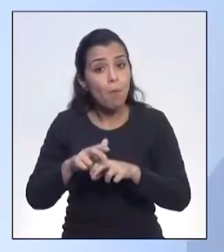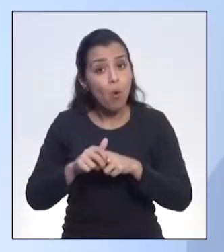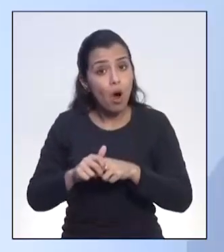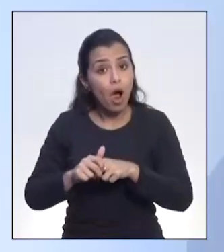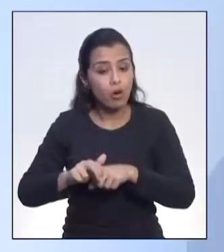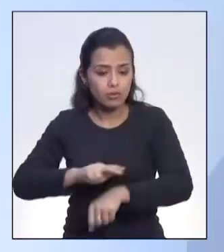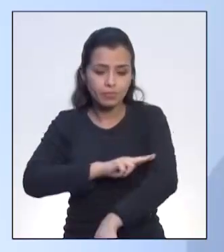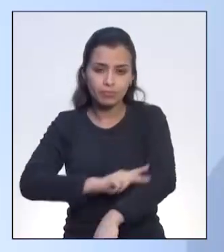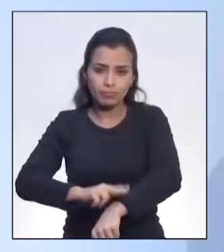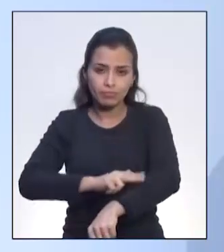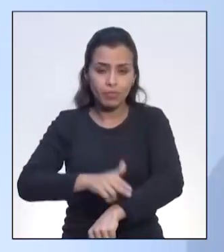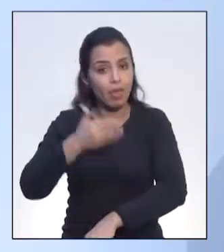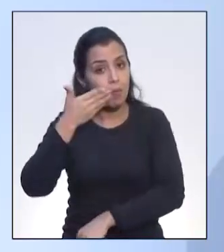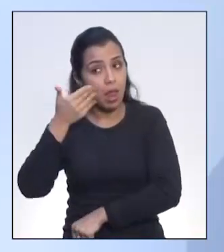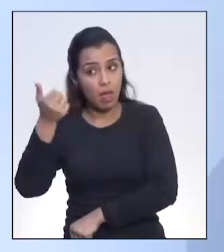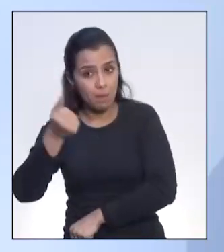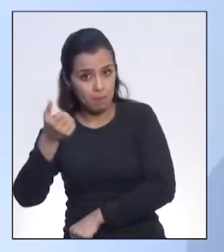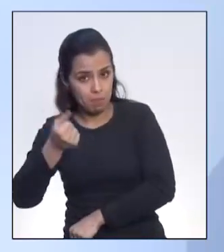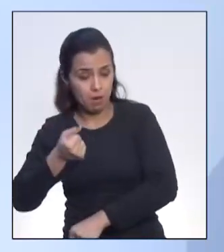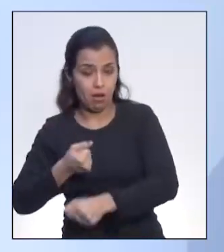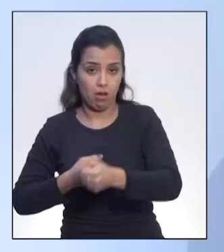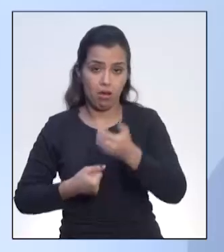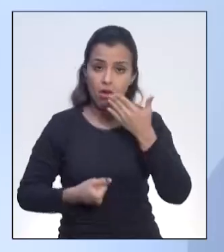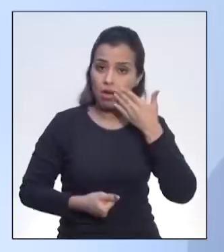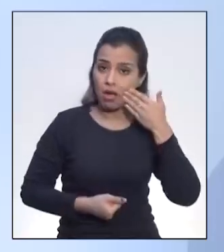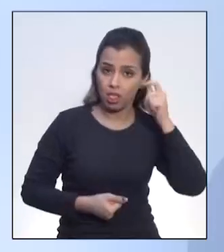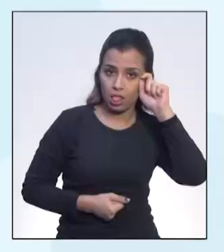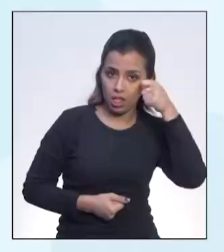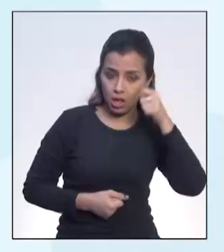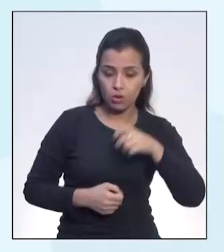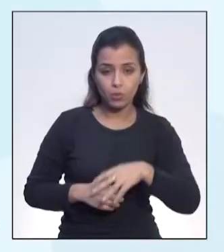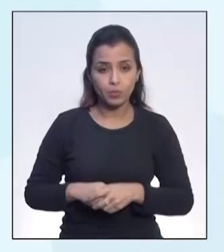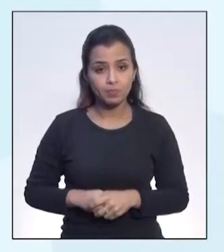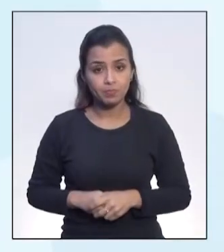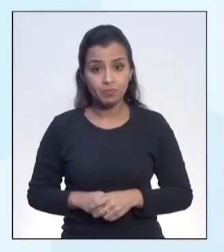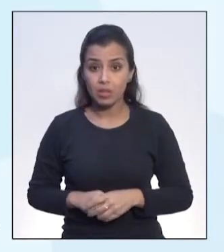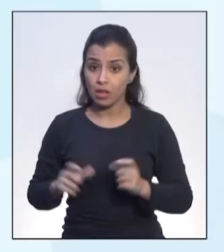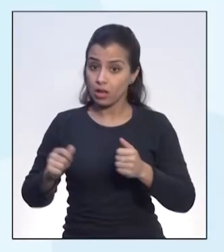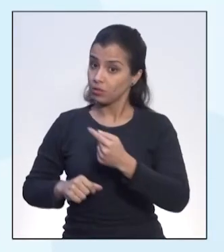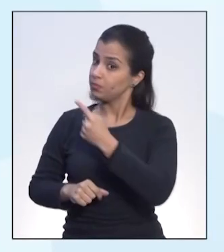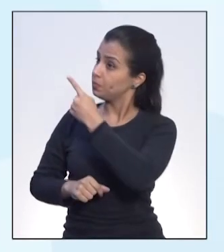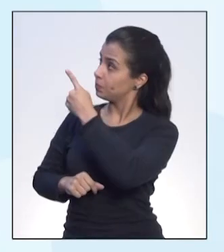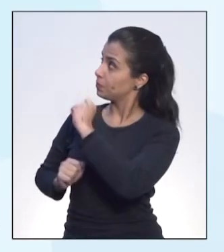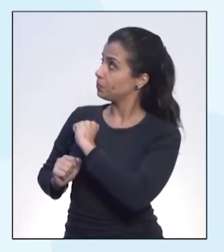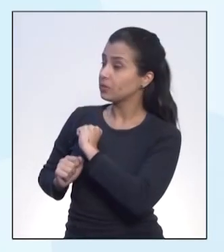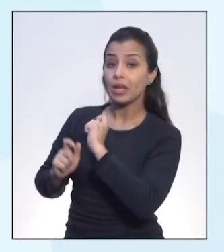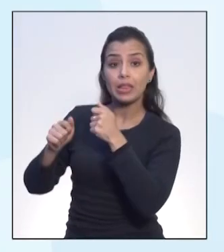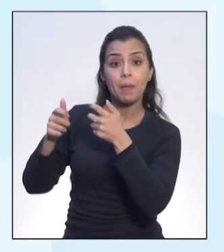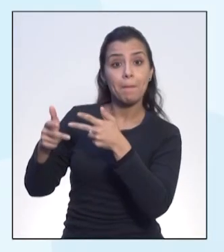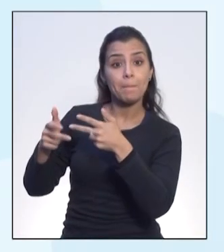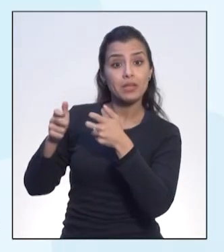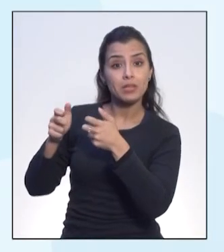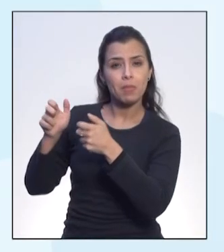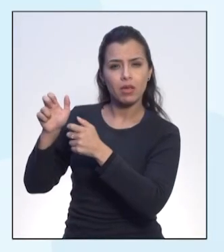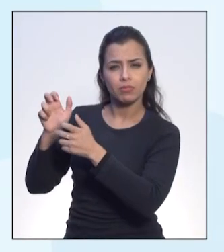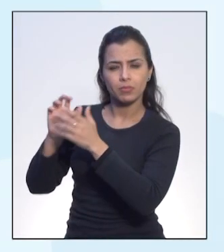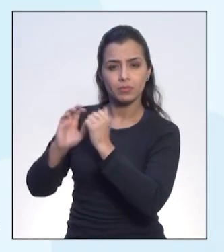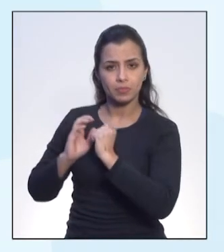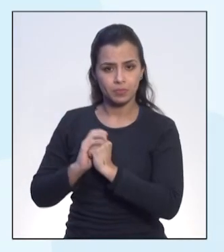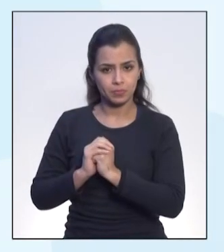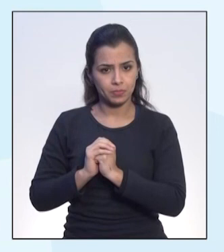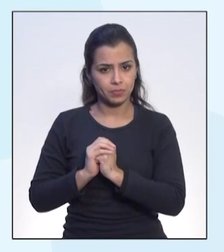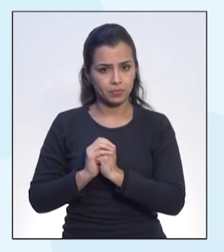dos sermos brancos ou negros. E aqui nós vamos verificar que o tempo dedicado aqui